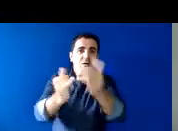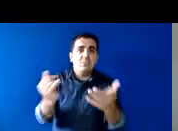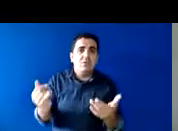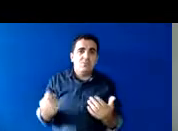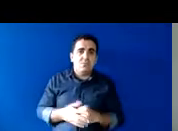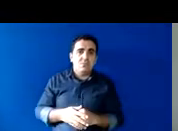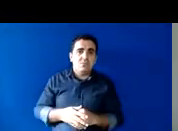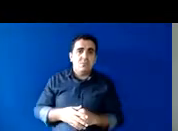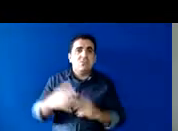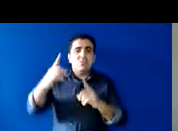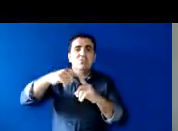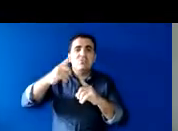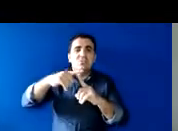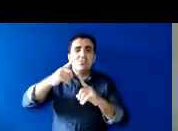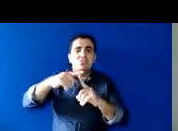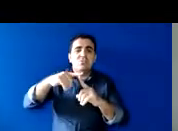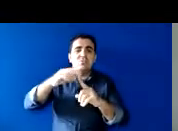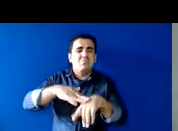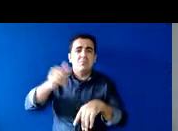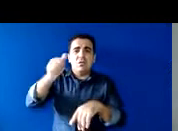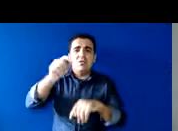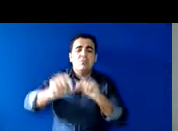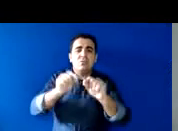meios necessários para que ela